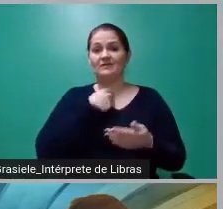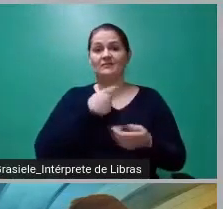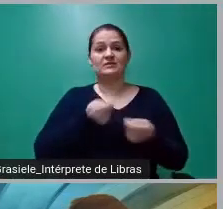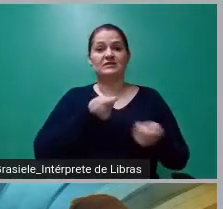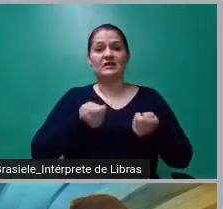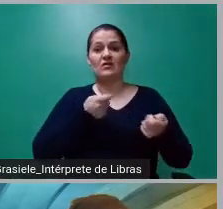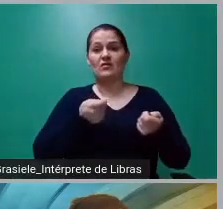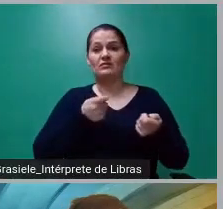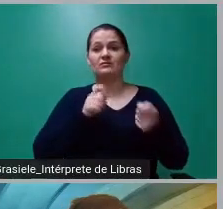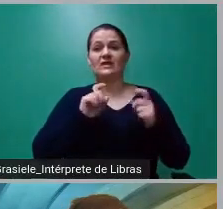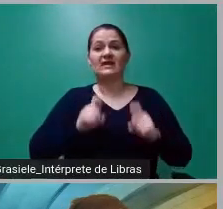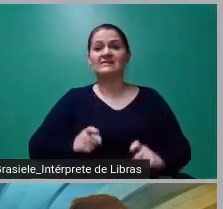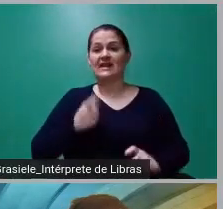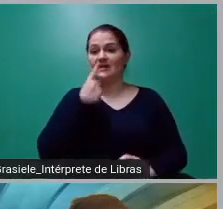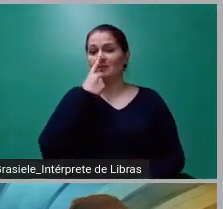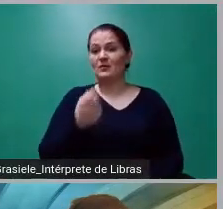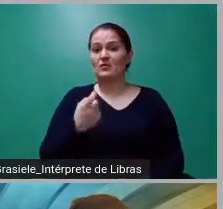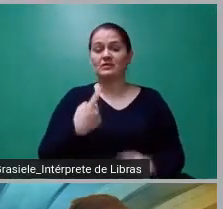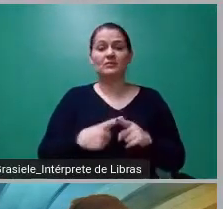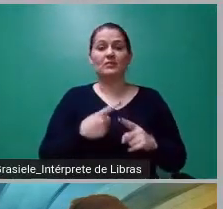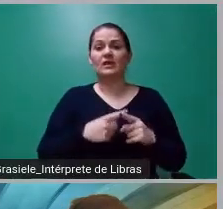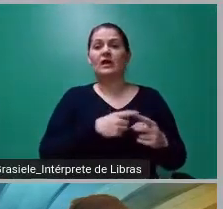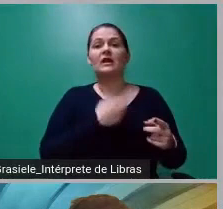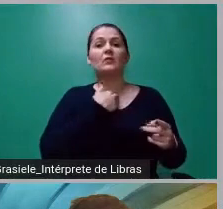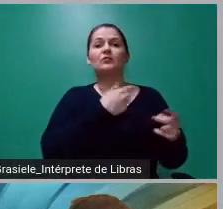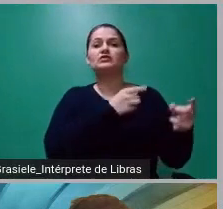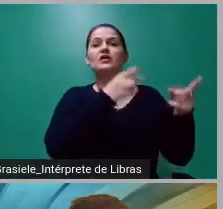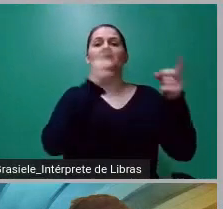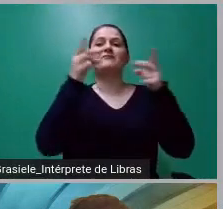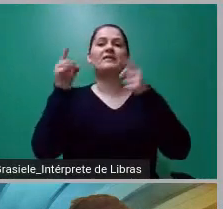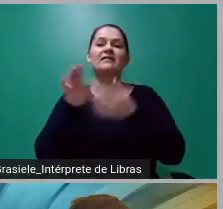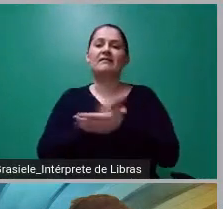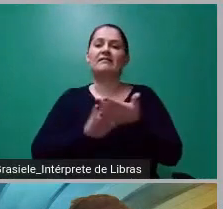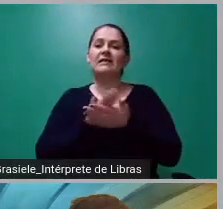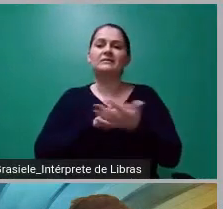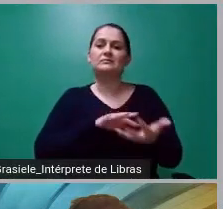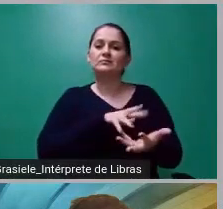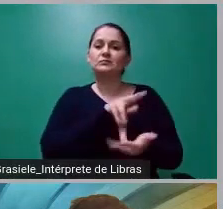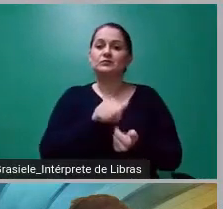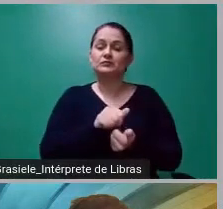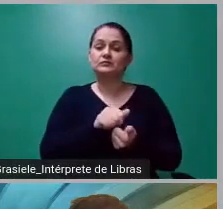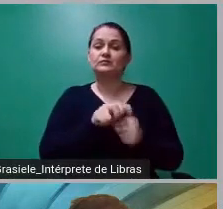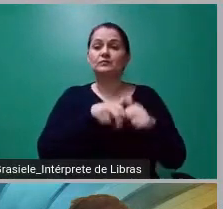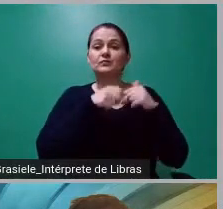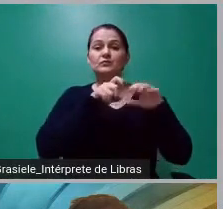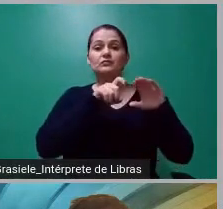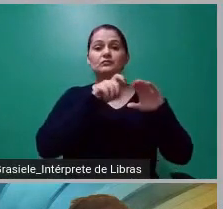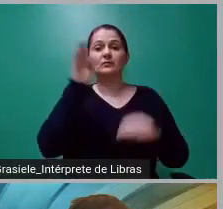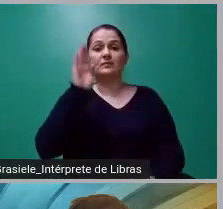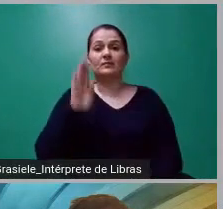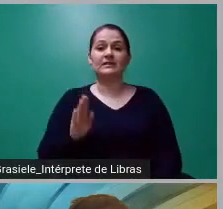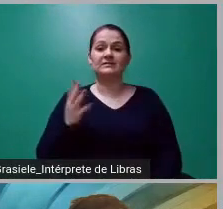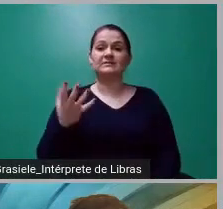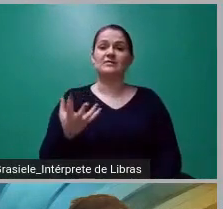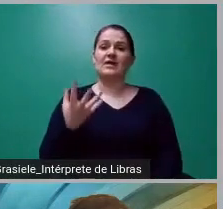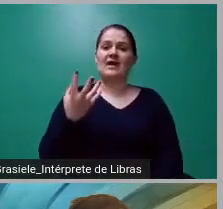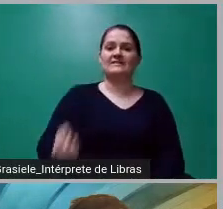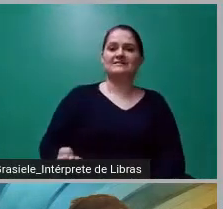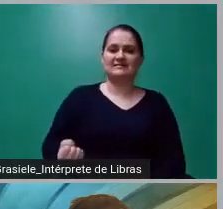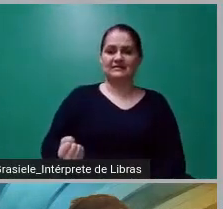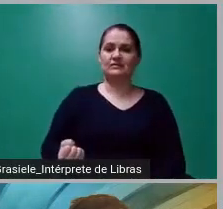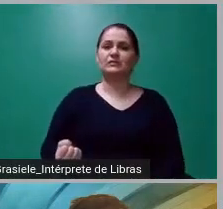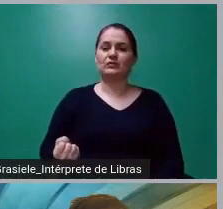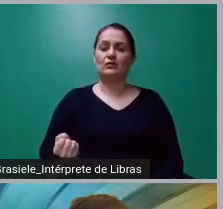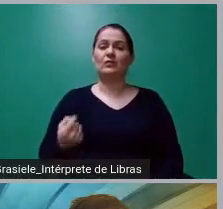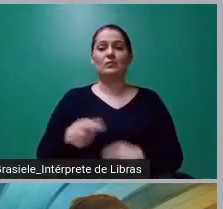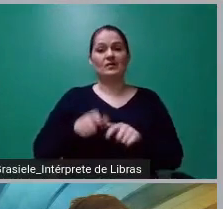negociados em nenhuma bolsa de valores do planeta. O Brasil aceitou, com essas autoridades no